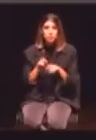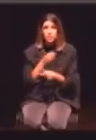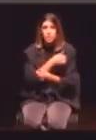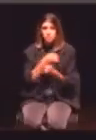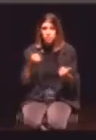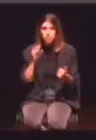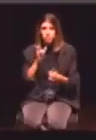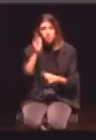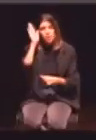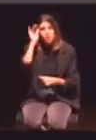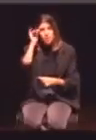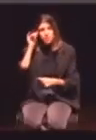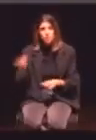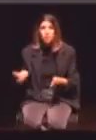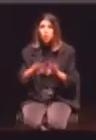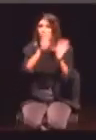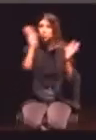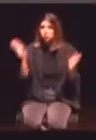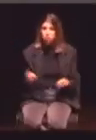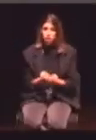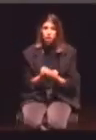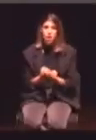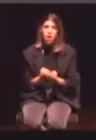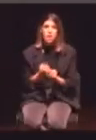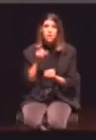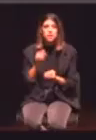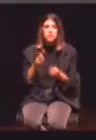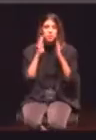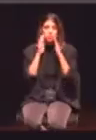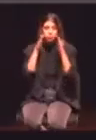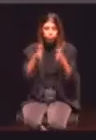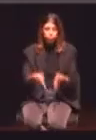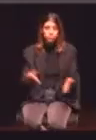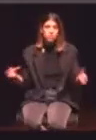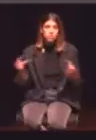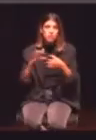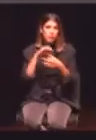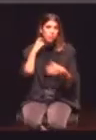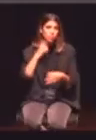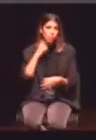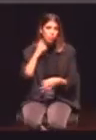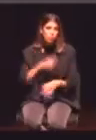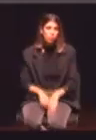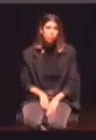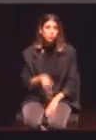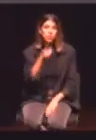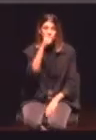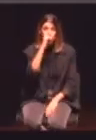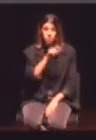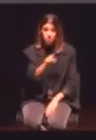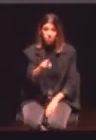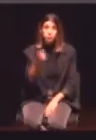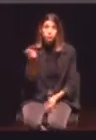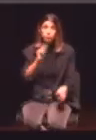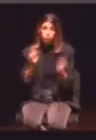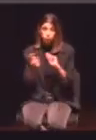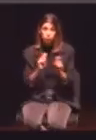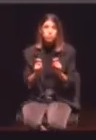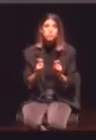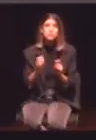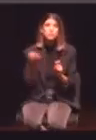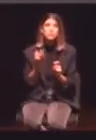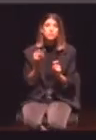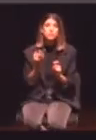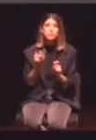bem-estar animal, de uma forma mais geral, mas também relativa aos pombos, recordamos que esteve em discussão no debate